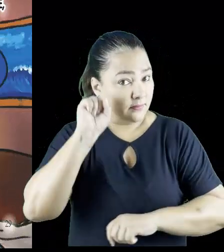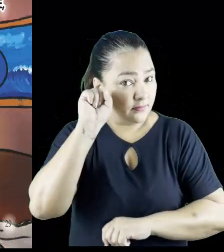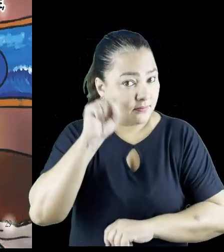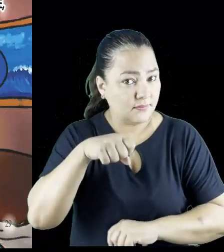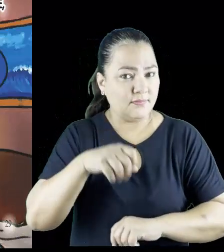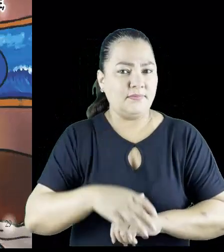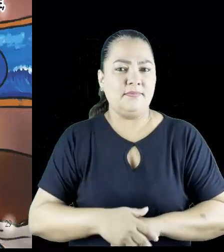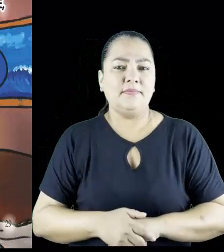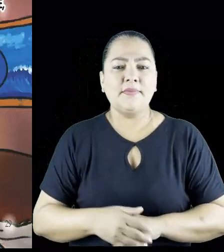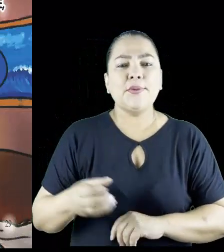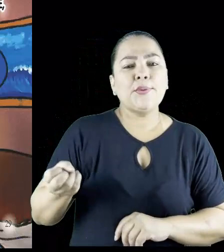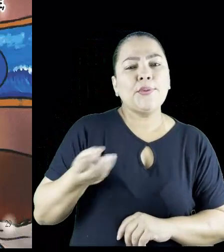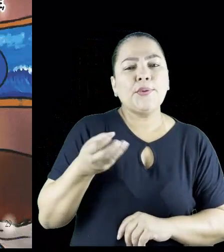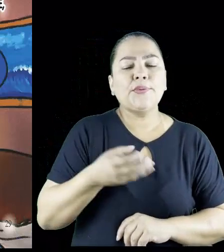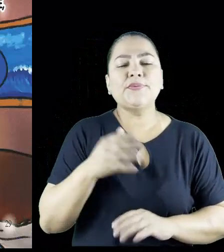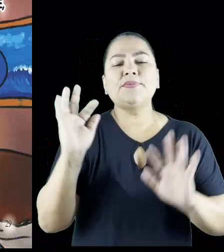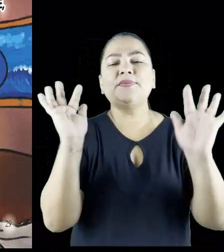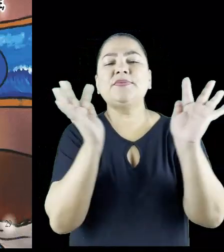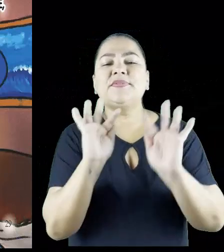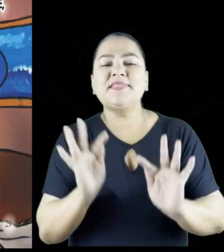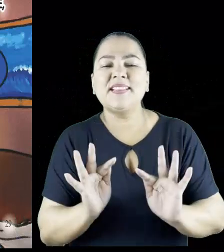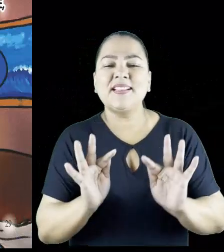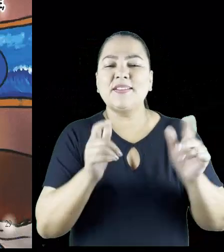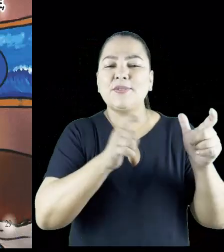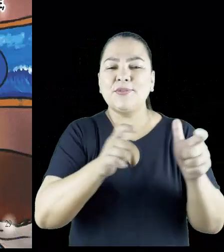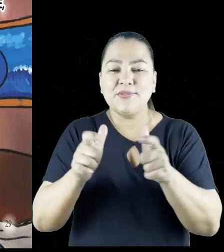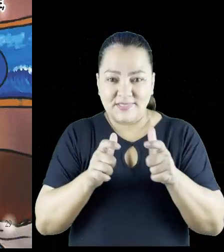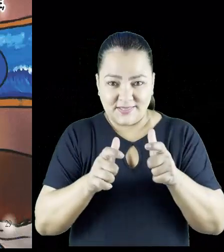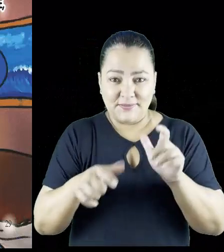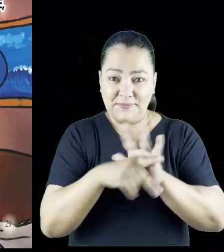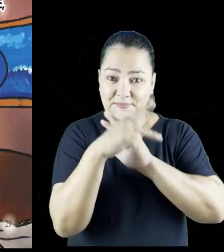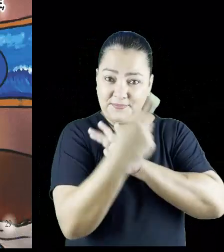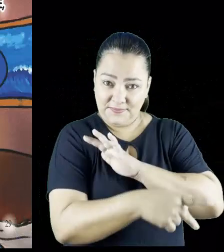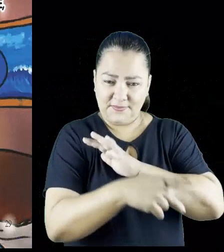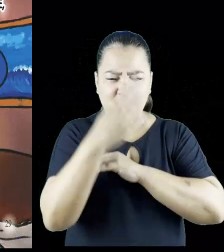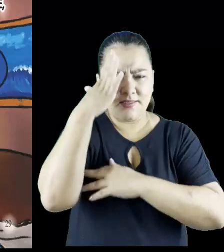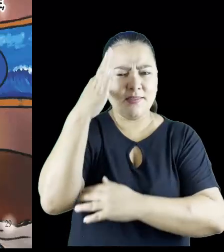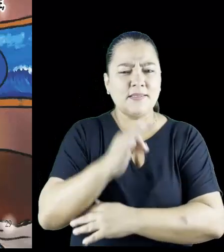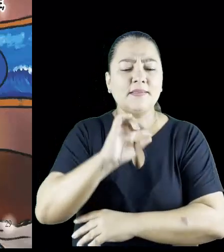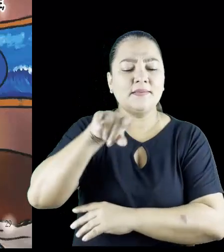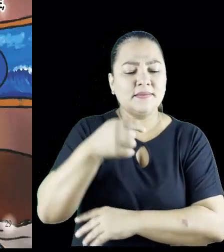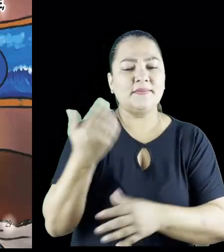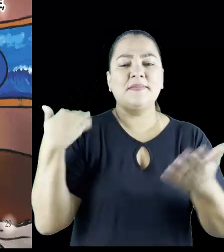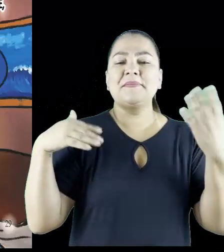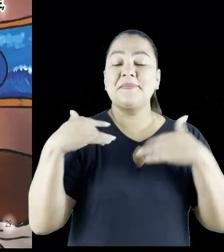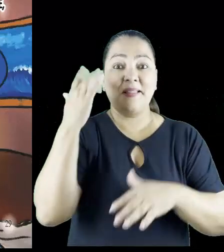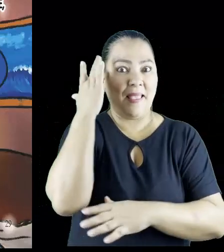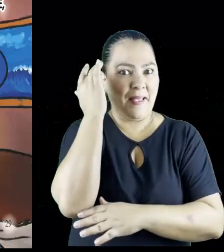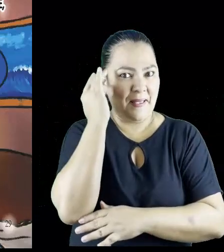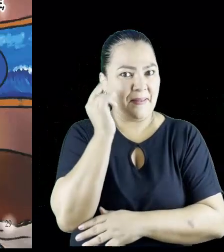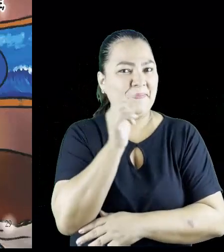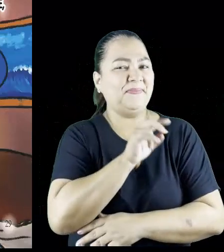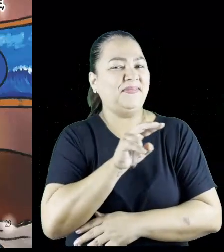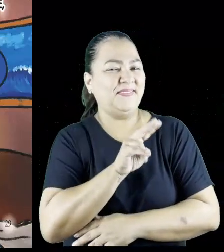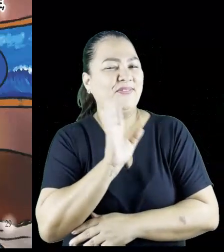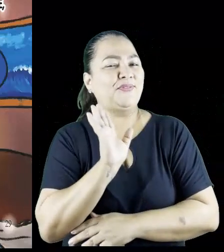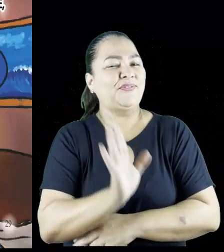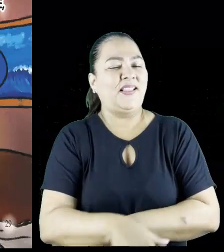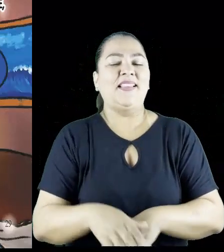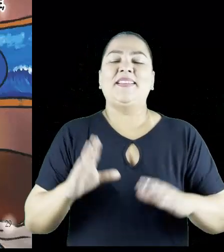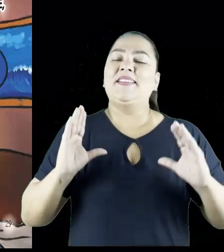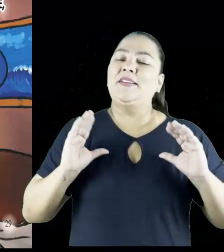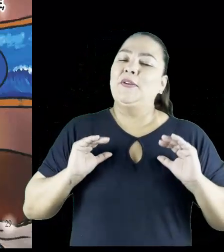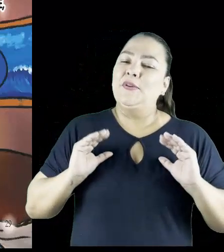ela poderia sim passar a ser um novo e feliz lar para eles. Tenho certeza de que depois do passeio de amanhã,